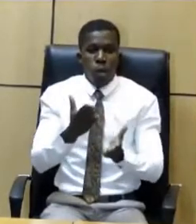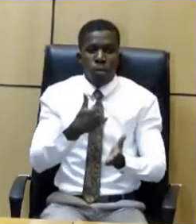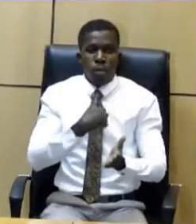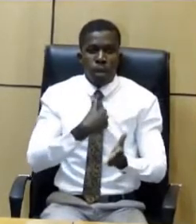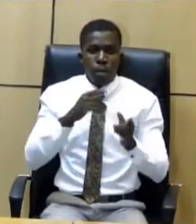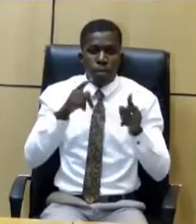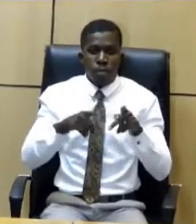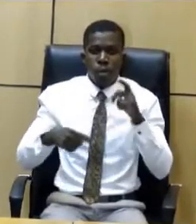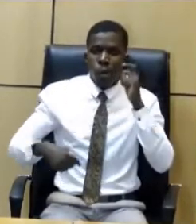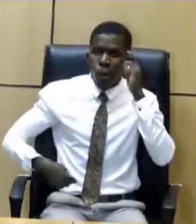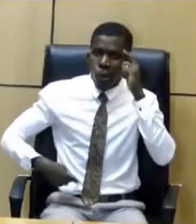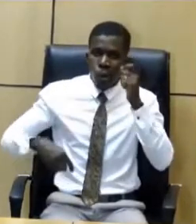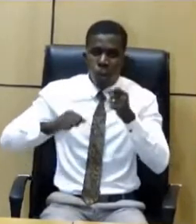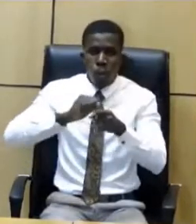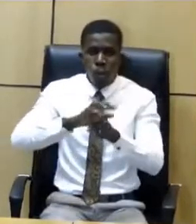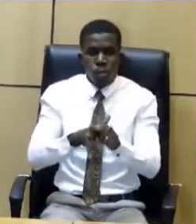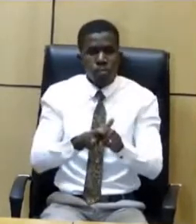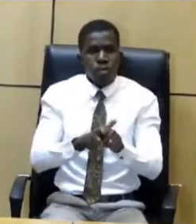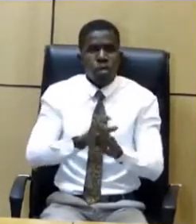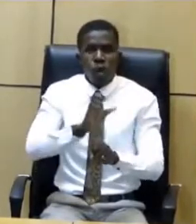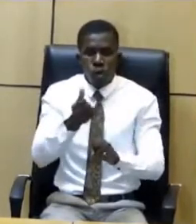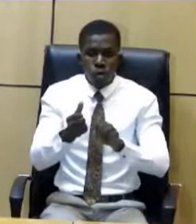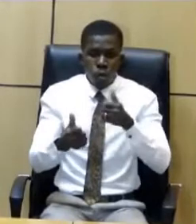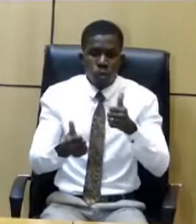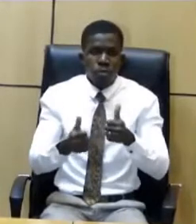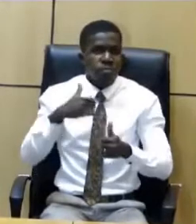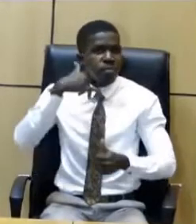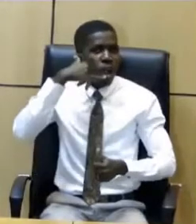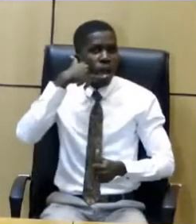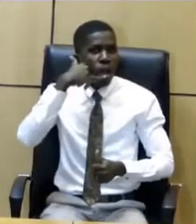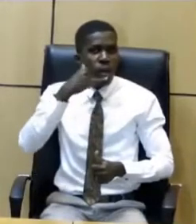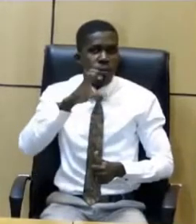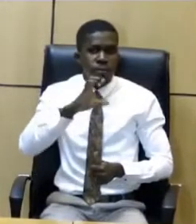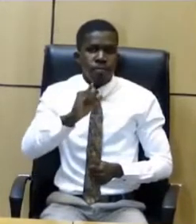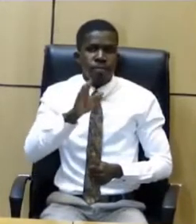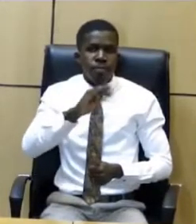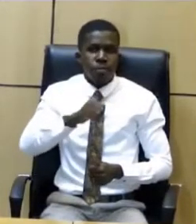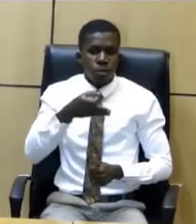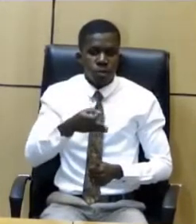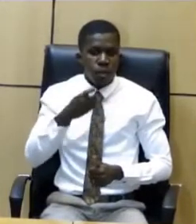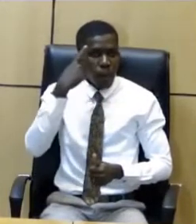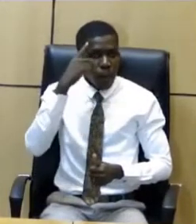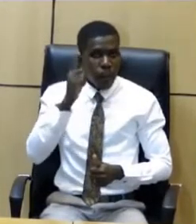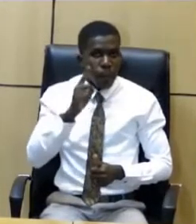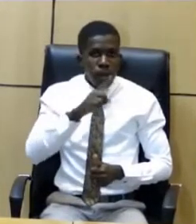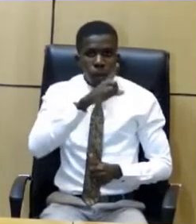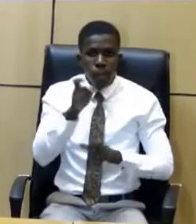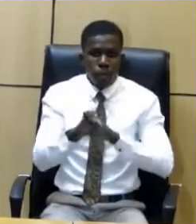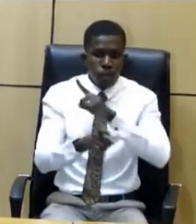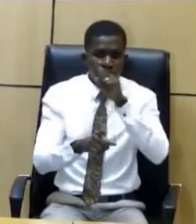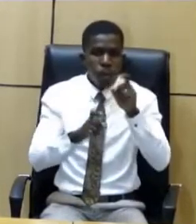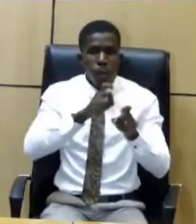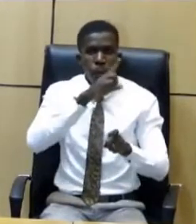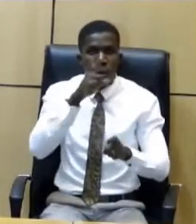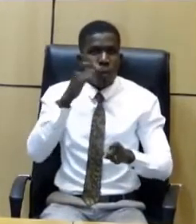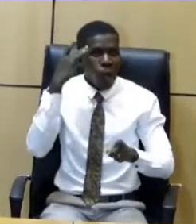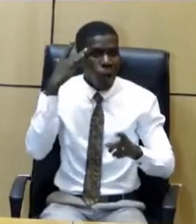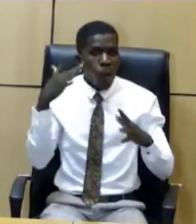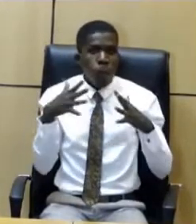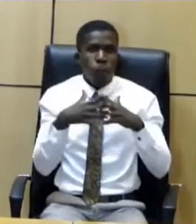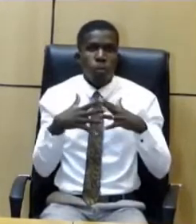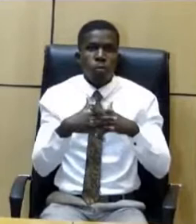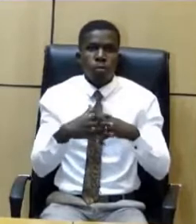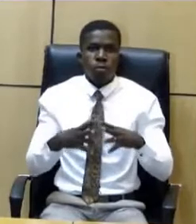71 relacionadas com pedidos de informação e 4 denúncias. É